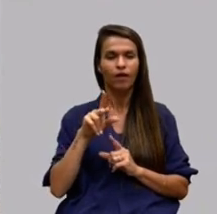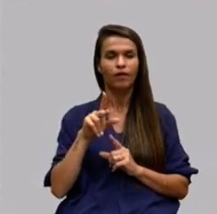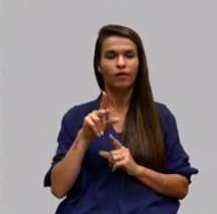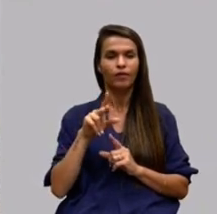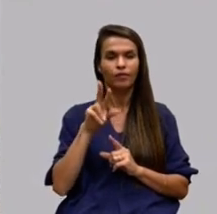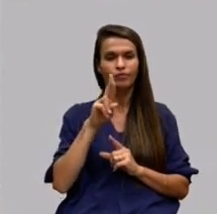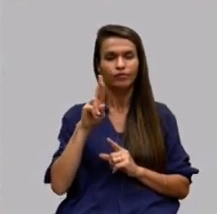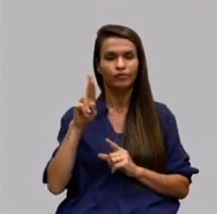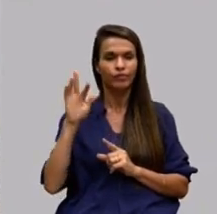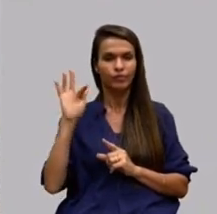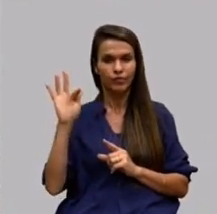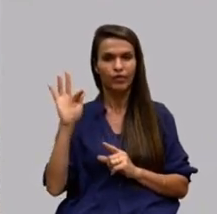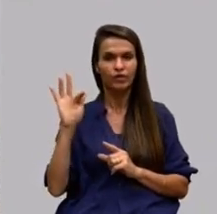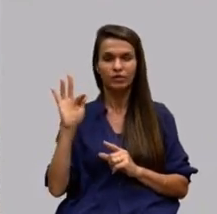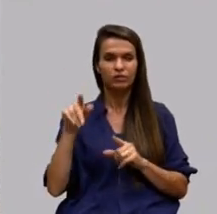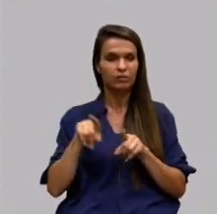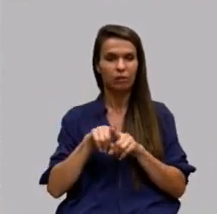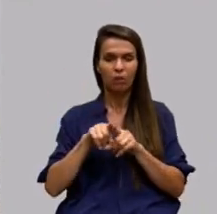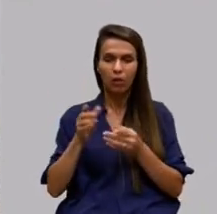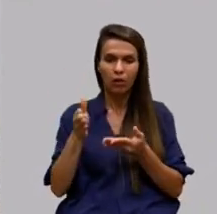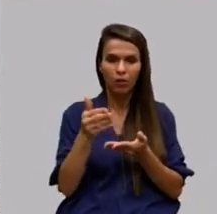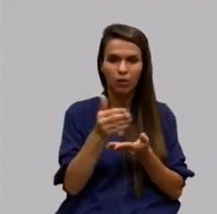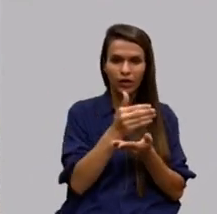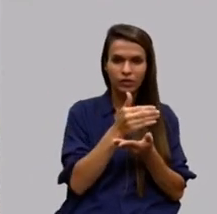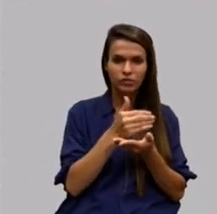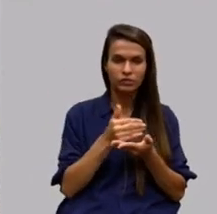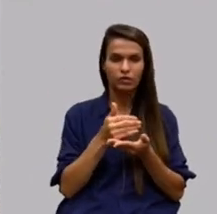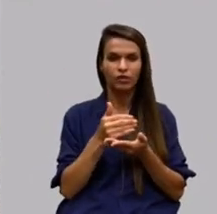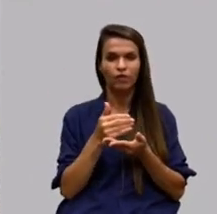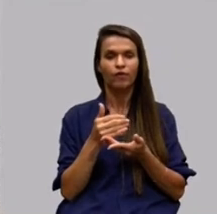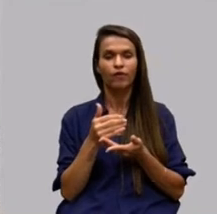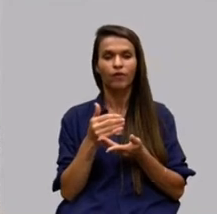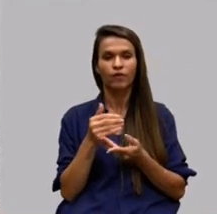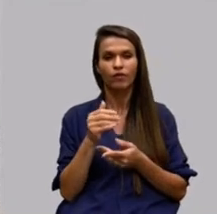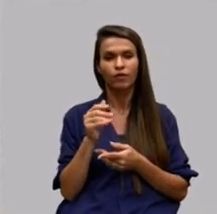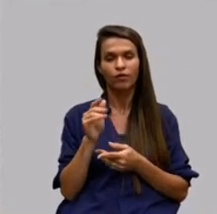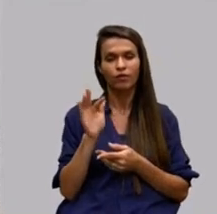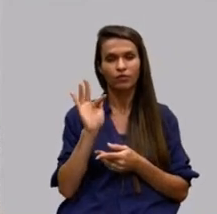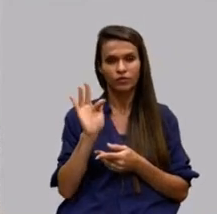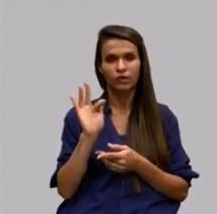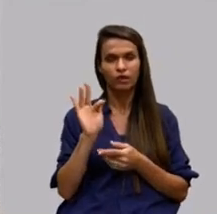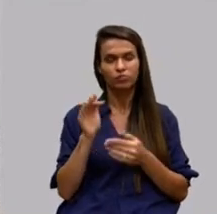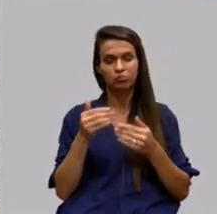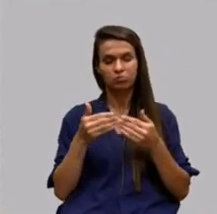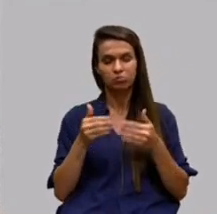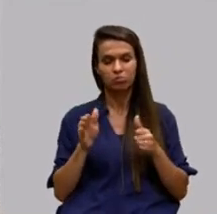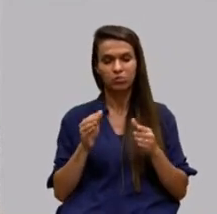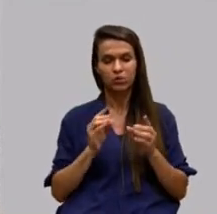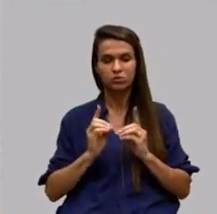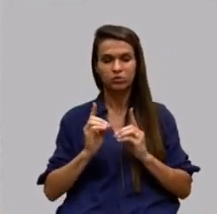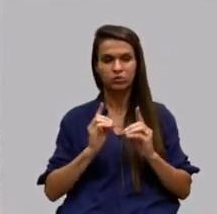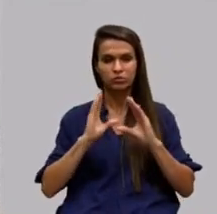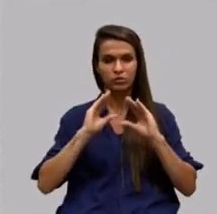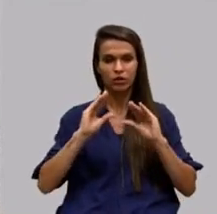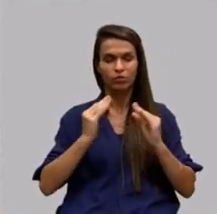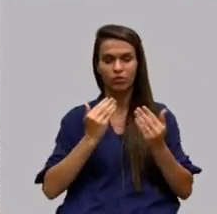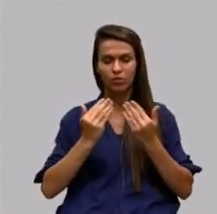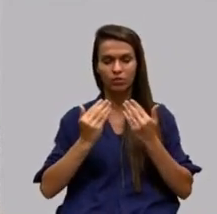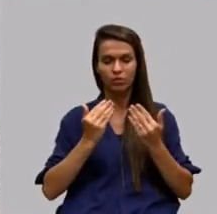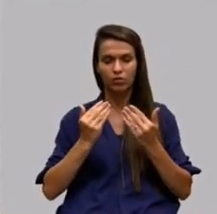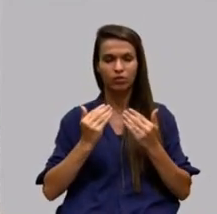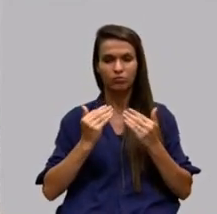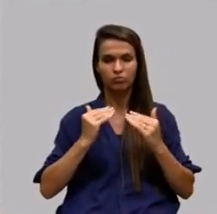produzir recuperação fiscal. Se ele fosse isso, nós abriríamos um diálogo mais tranquilo, mais equilibrado.